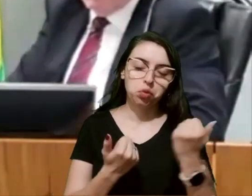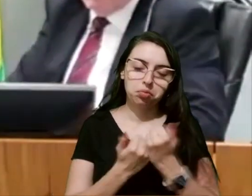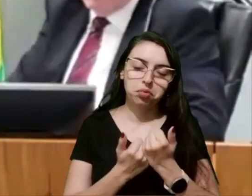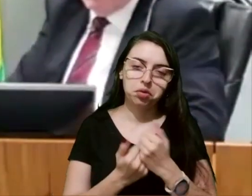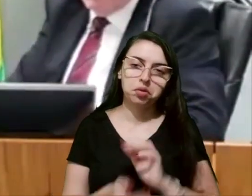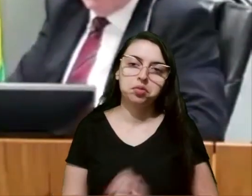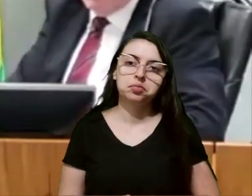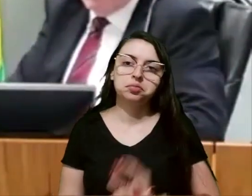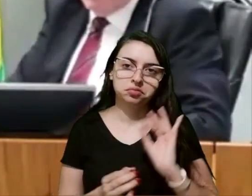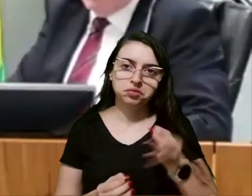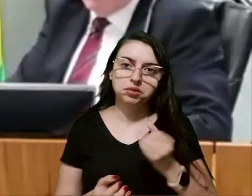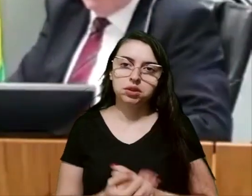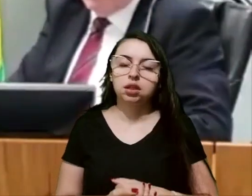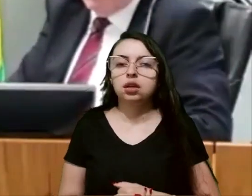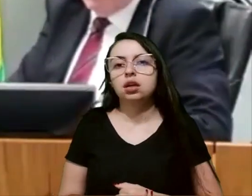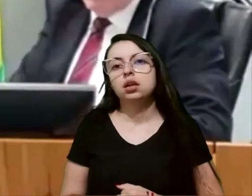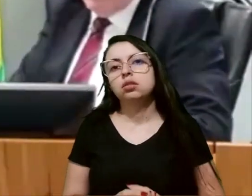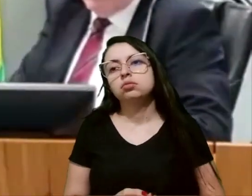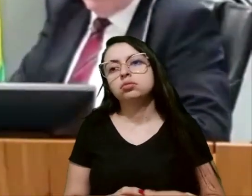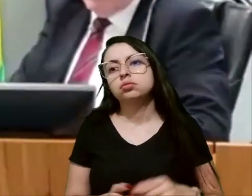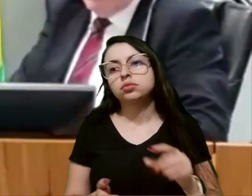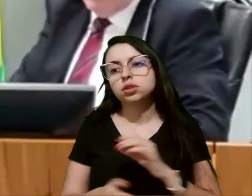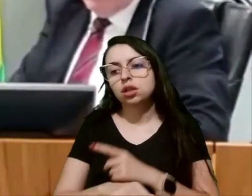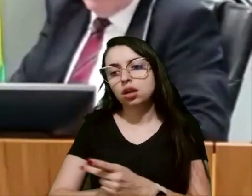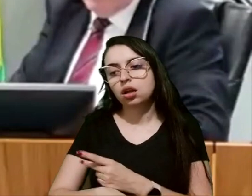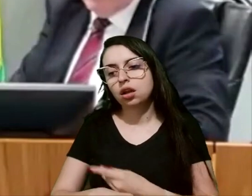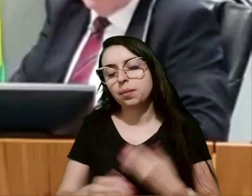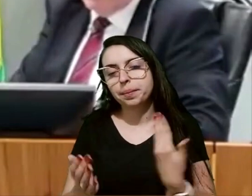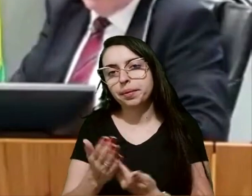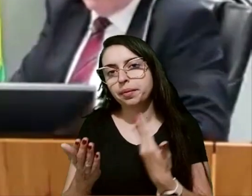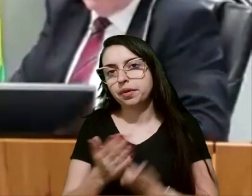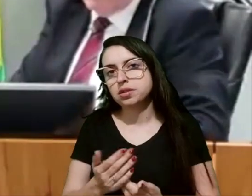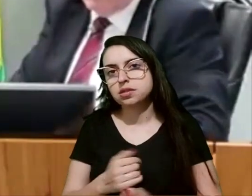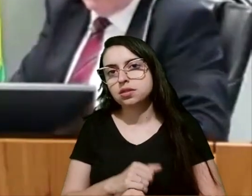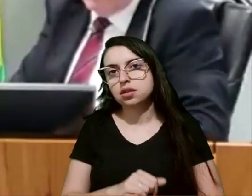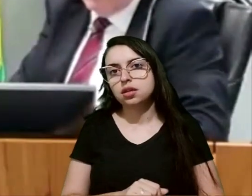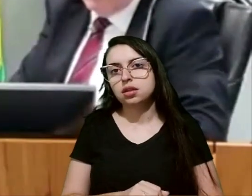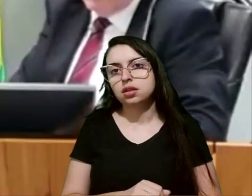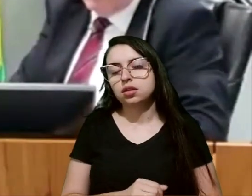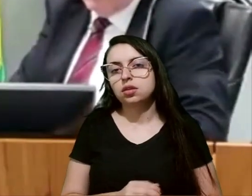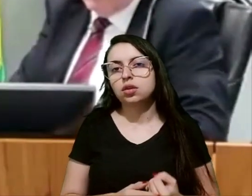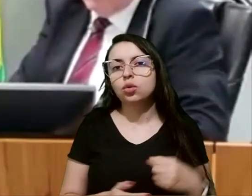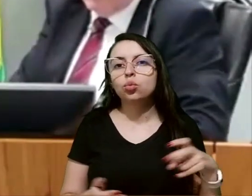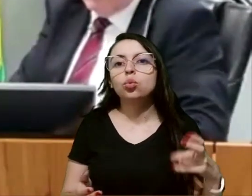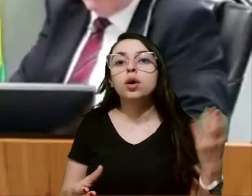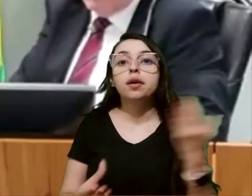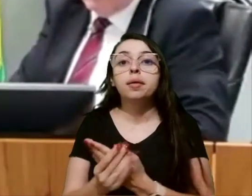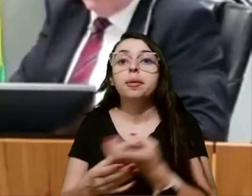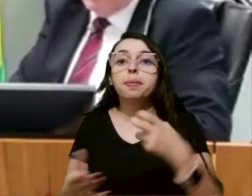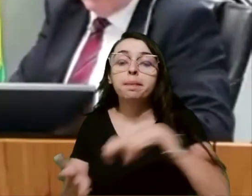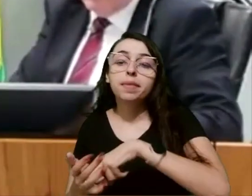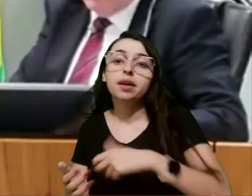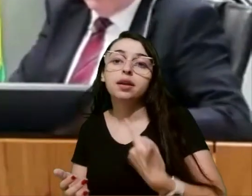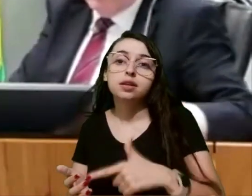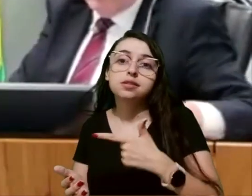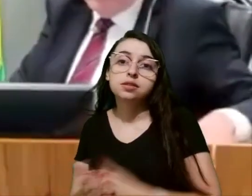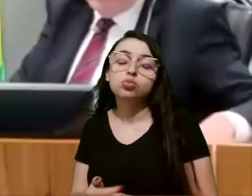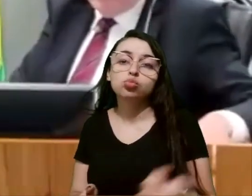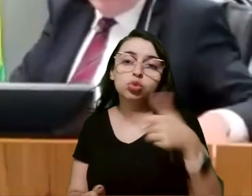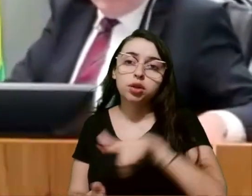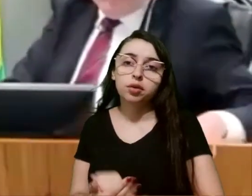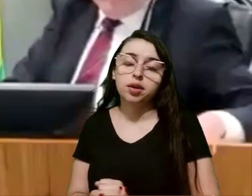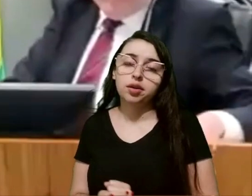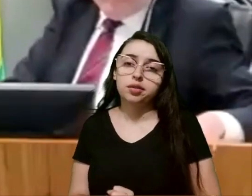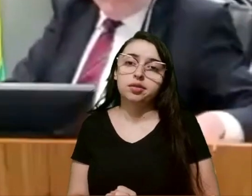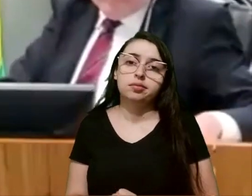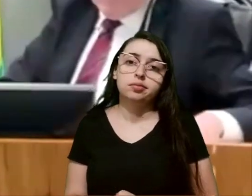concordo que até quando a gente endereçou essa questão no estudo da eficiência da pena de segundo grau, de você começar a cumprir aqui no